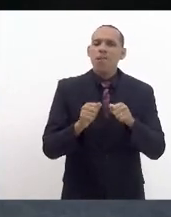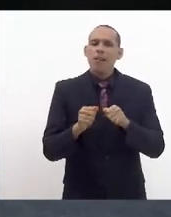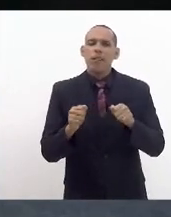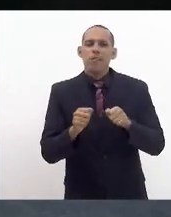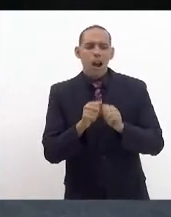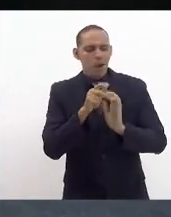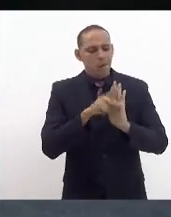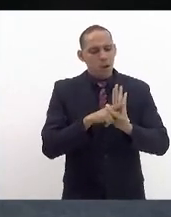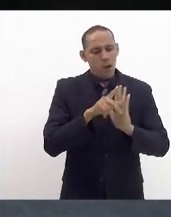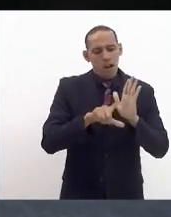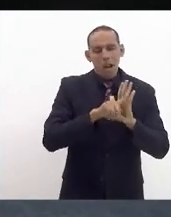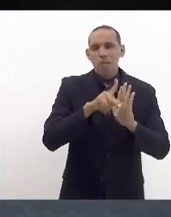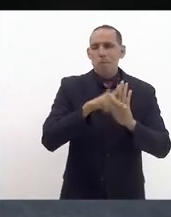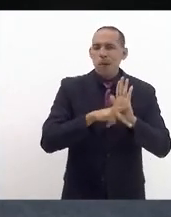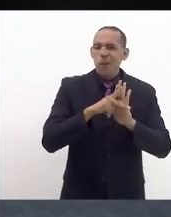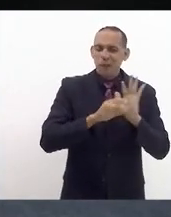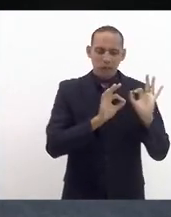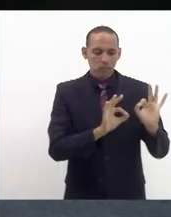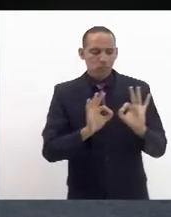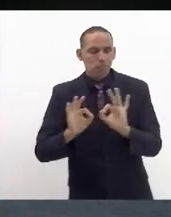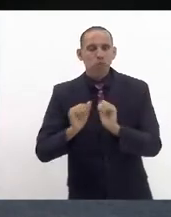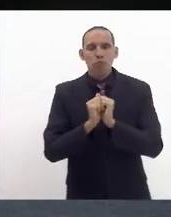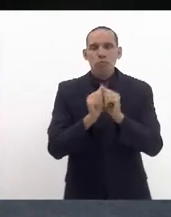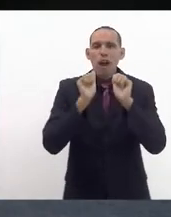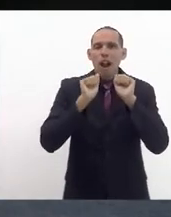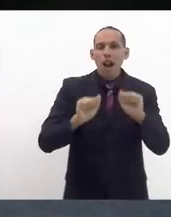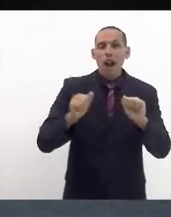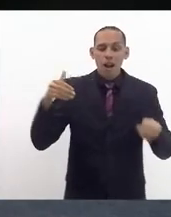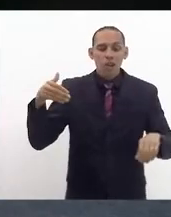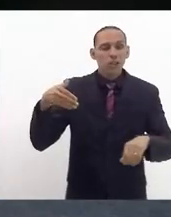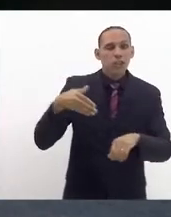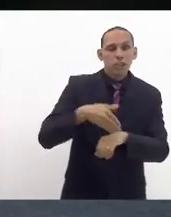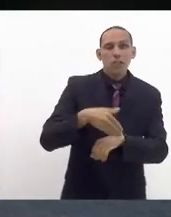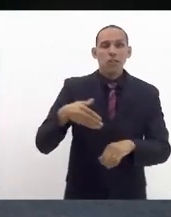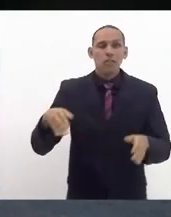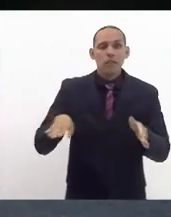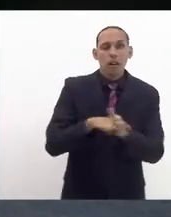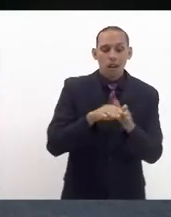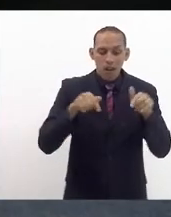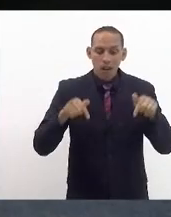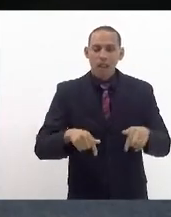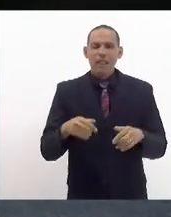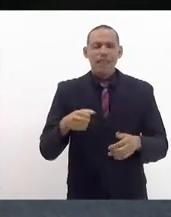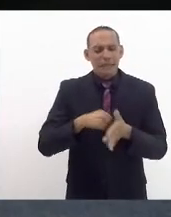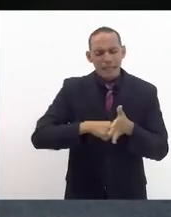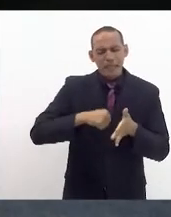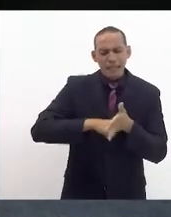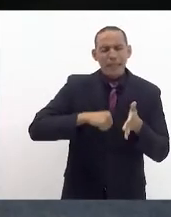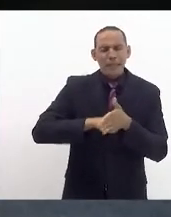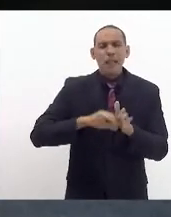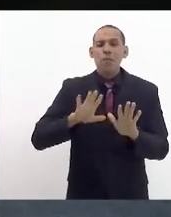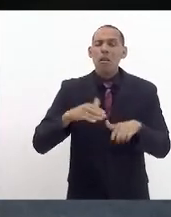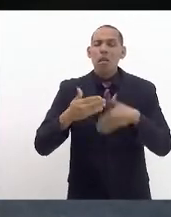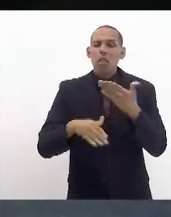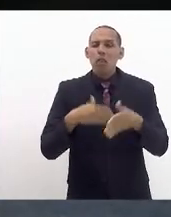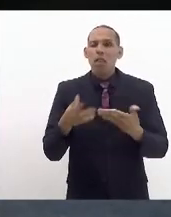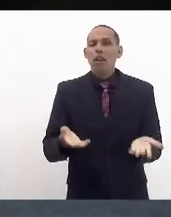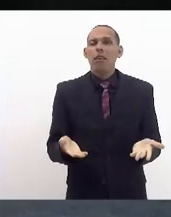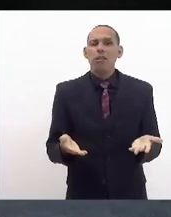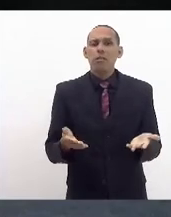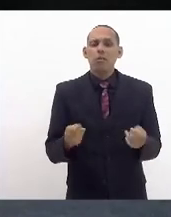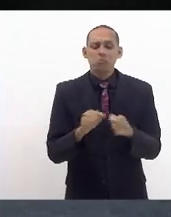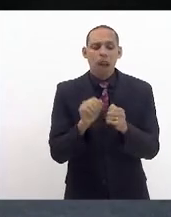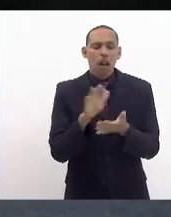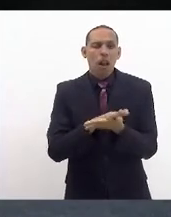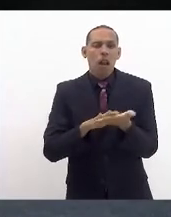nossos projetos de lei com os nossos assessores, chegar aqui e lutar para aprovar, se ele simplesmente não coloca em